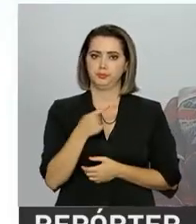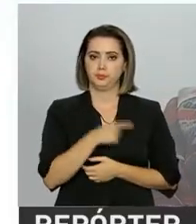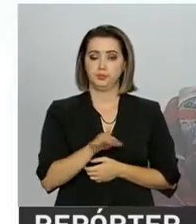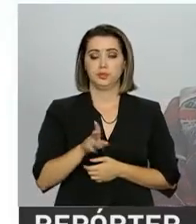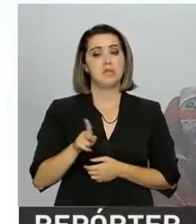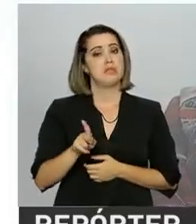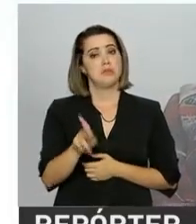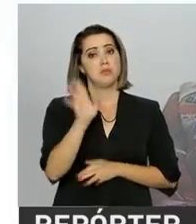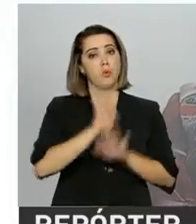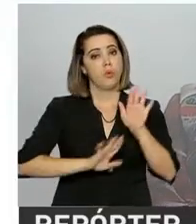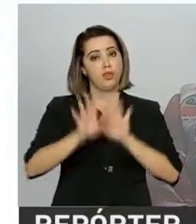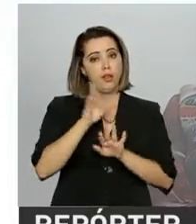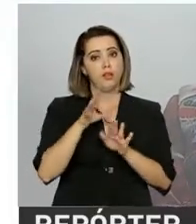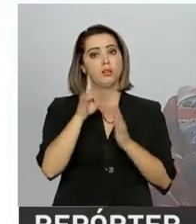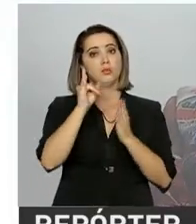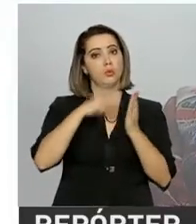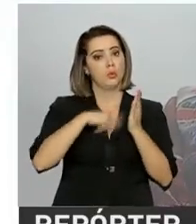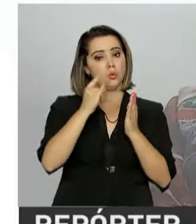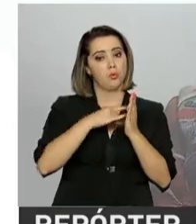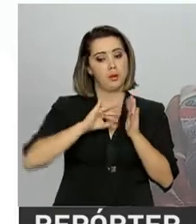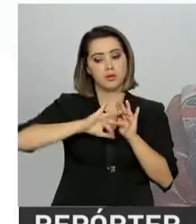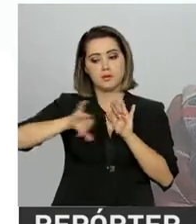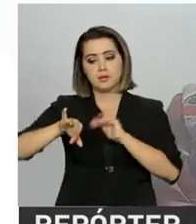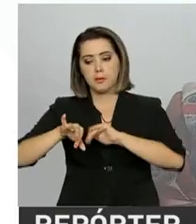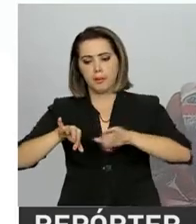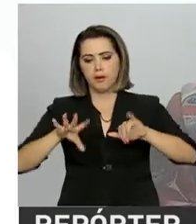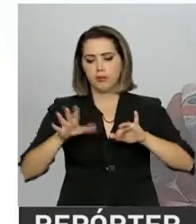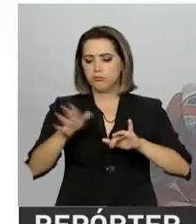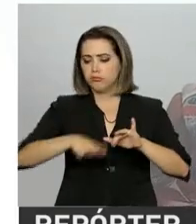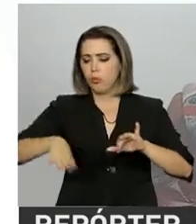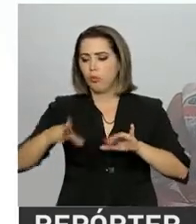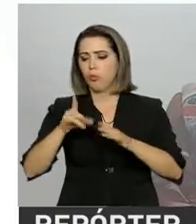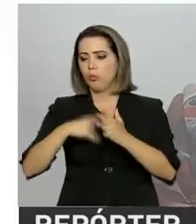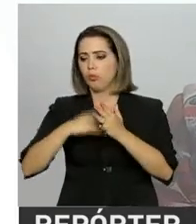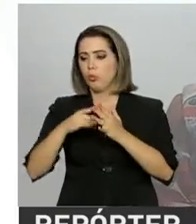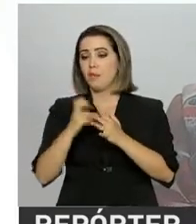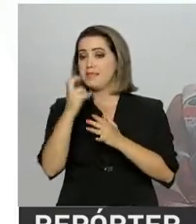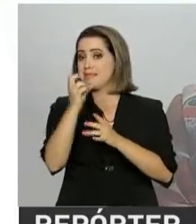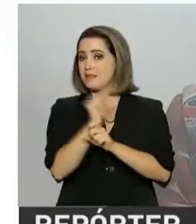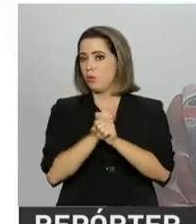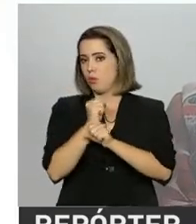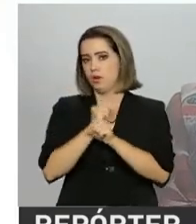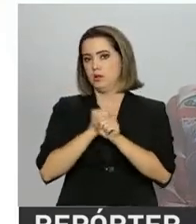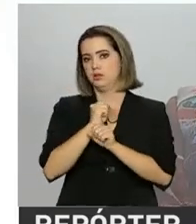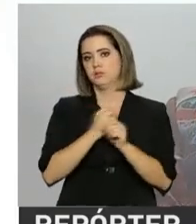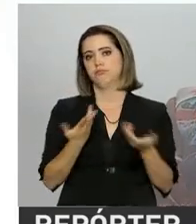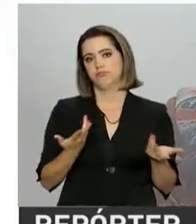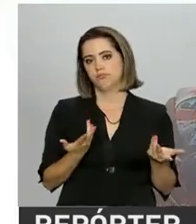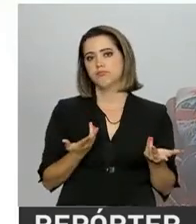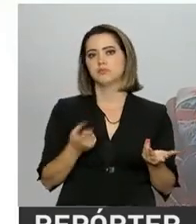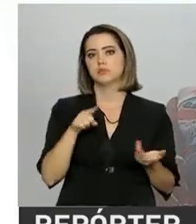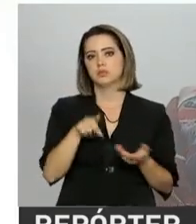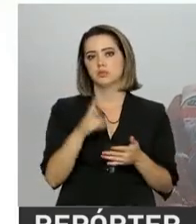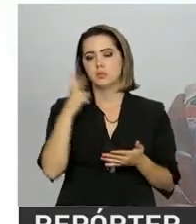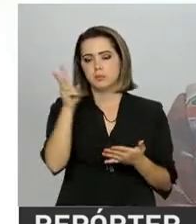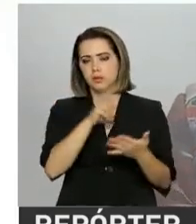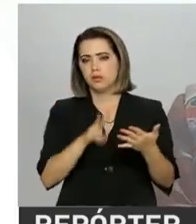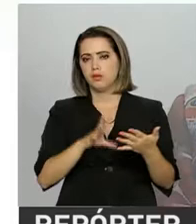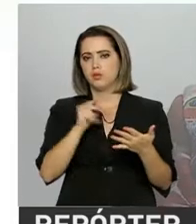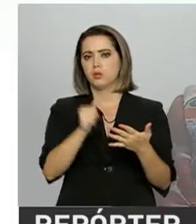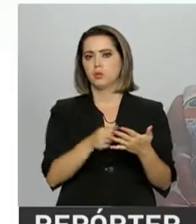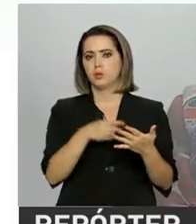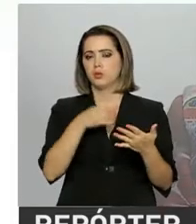documentação separar essa documentação e mantê-la por cinco anos e também conferir a